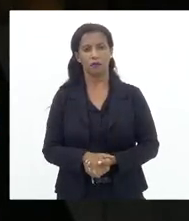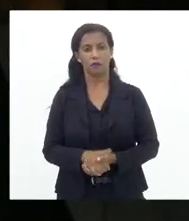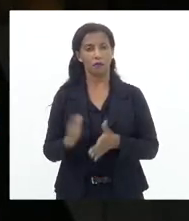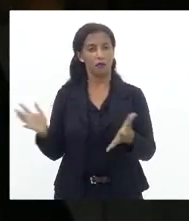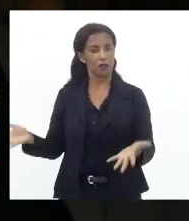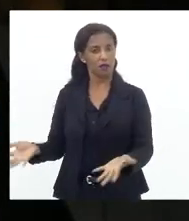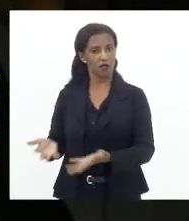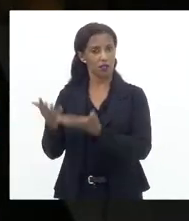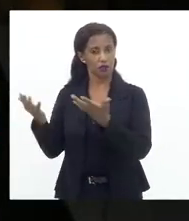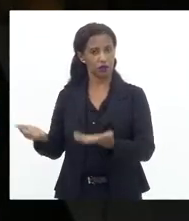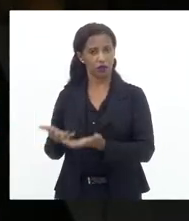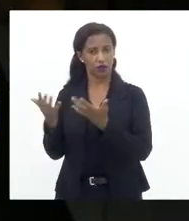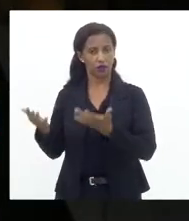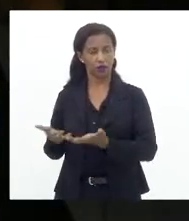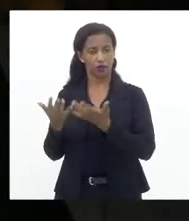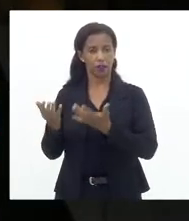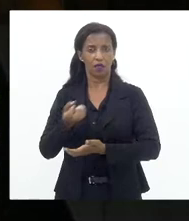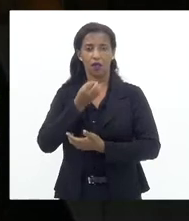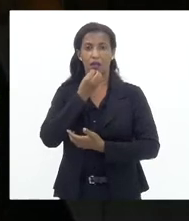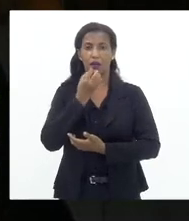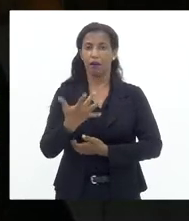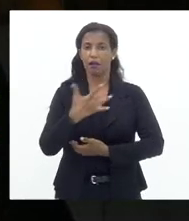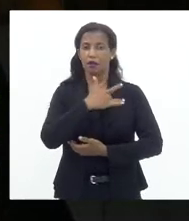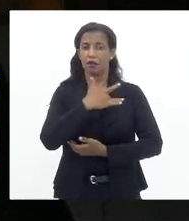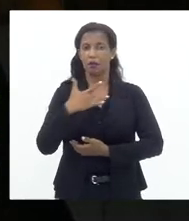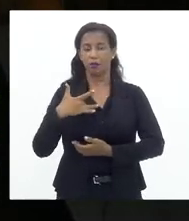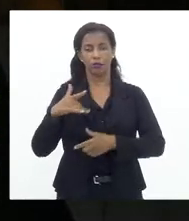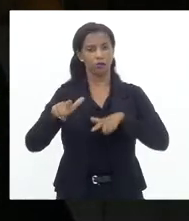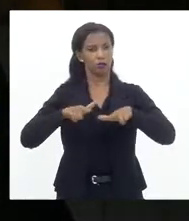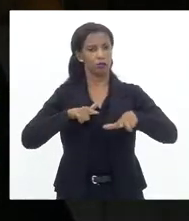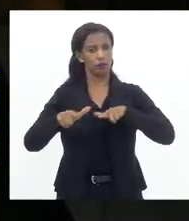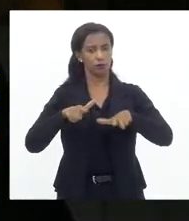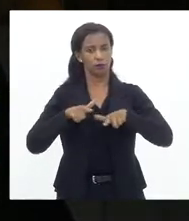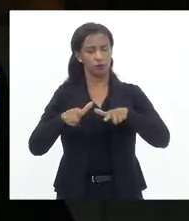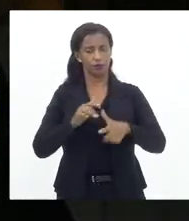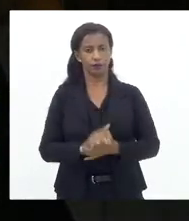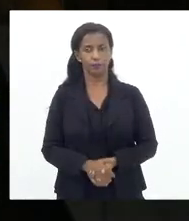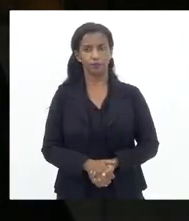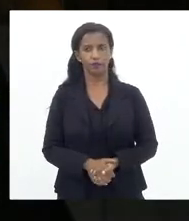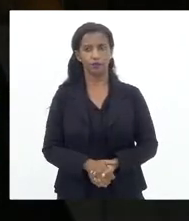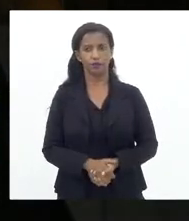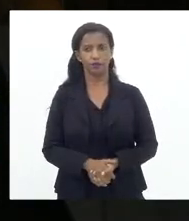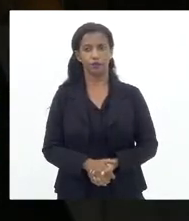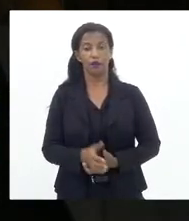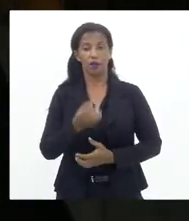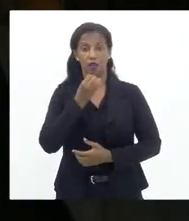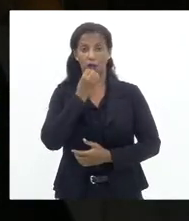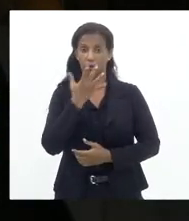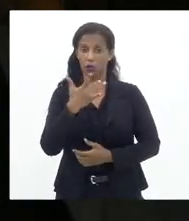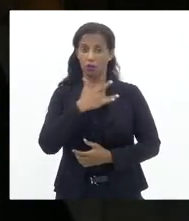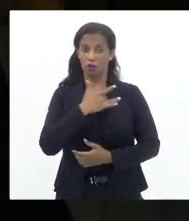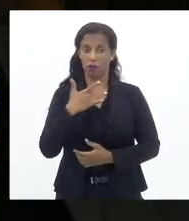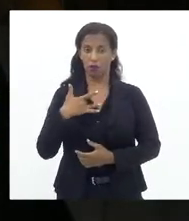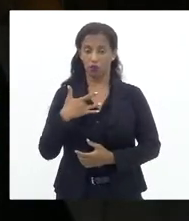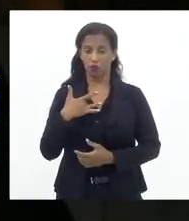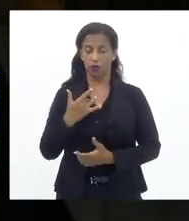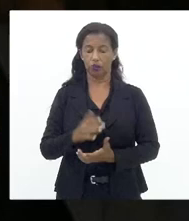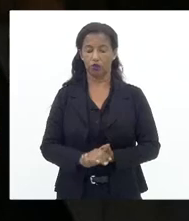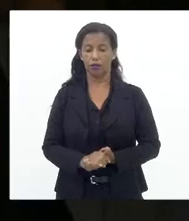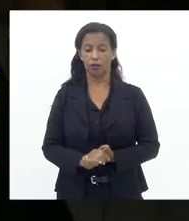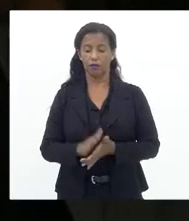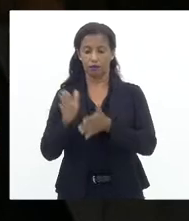estimular a boa saúde do Cidadão Oi e a boa saúde do cidadão